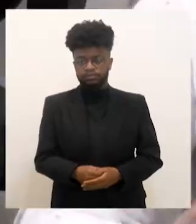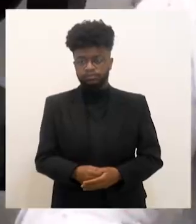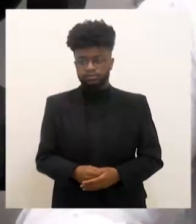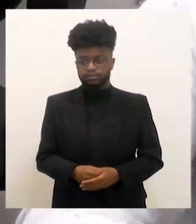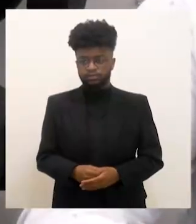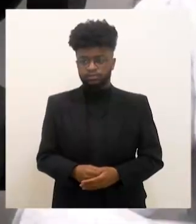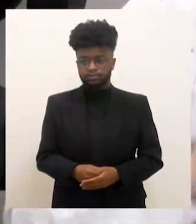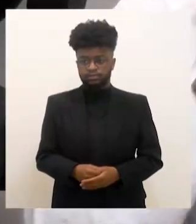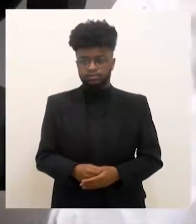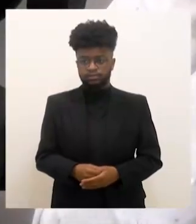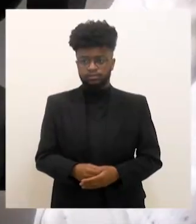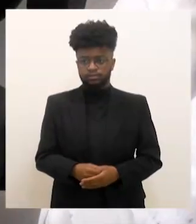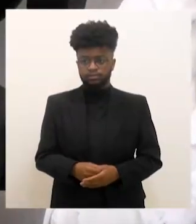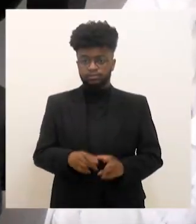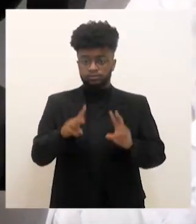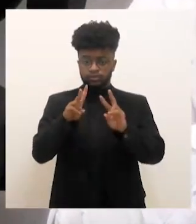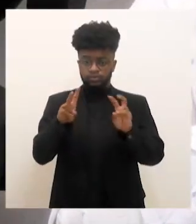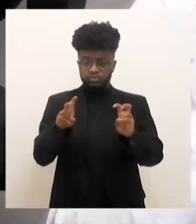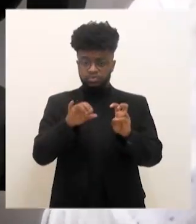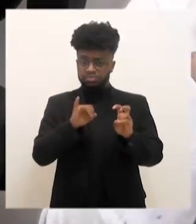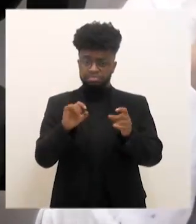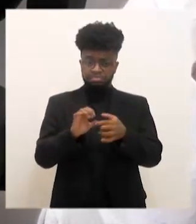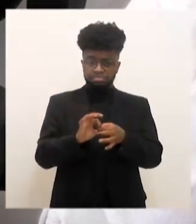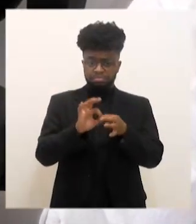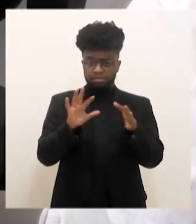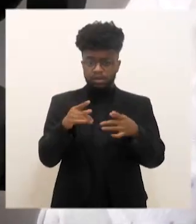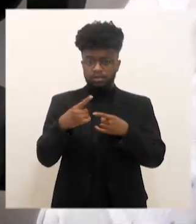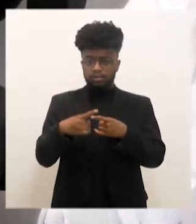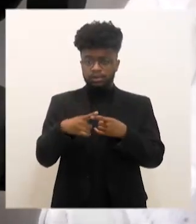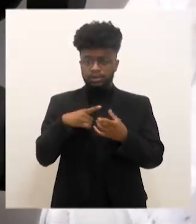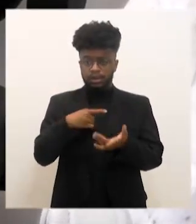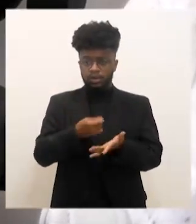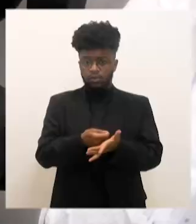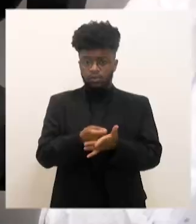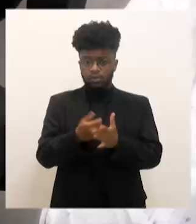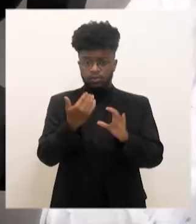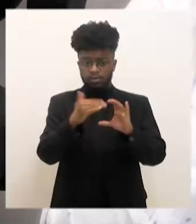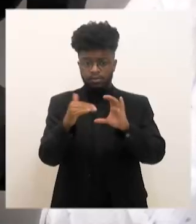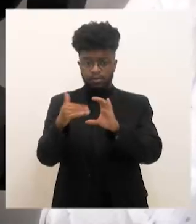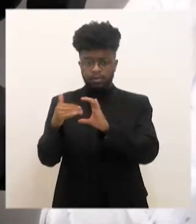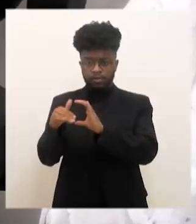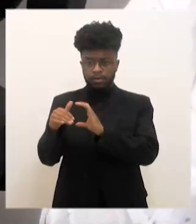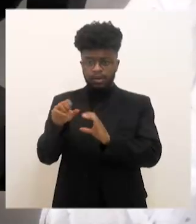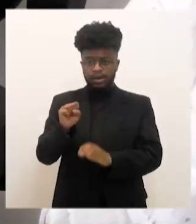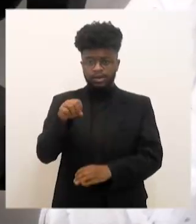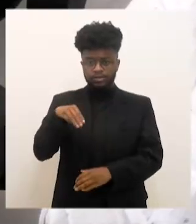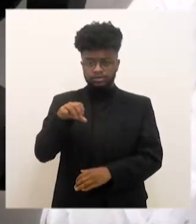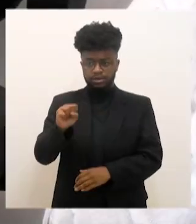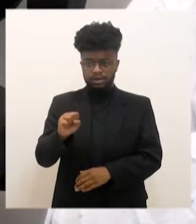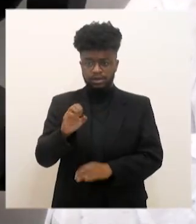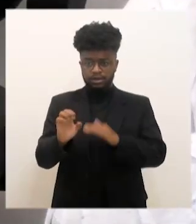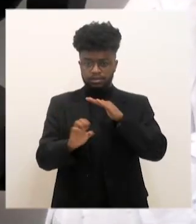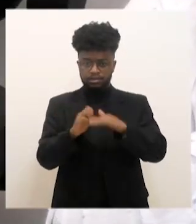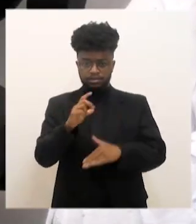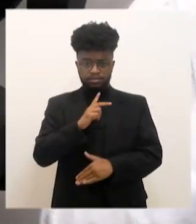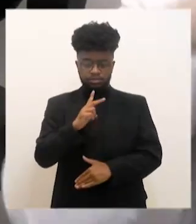porque sobre a viabilidade, porque havendo obrigação de envio de mensagem por parte da empresa privada,